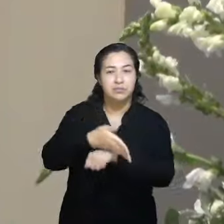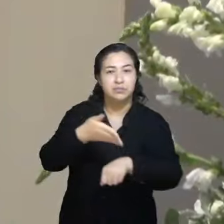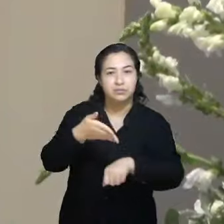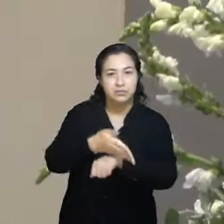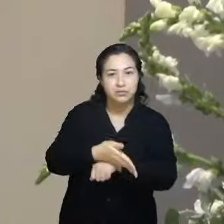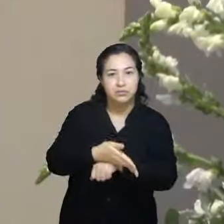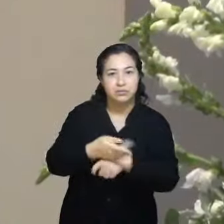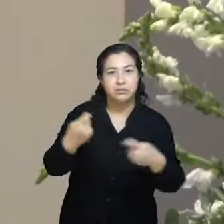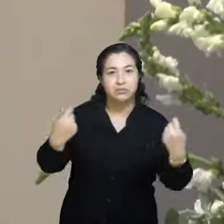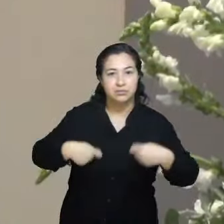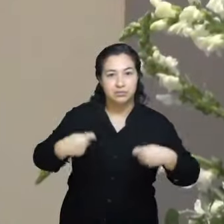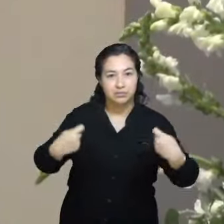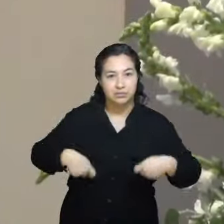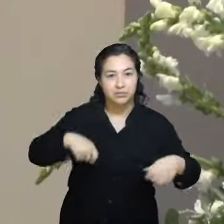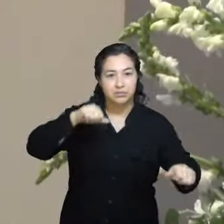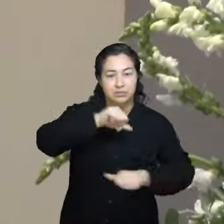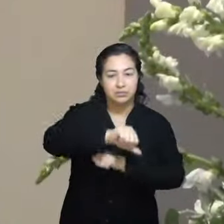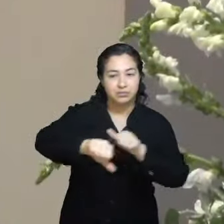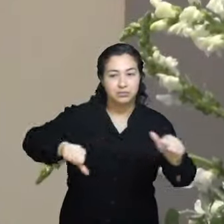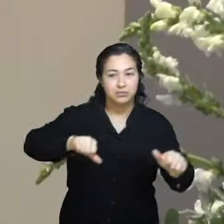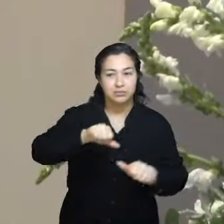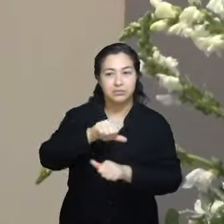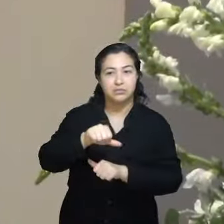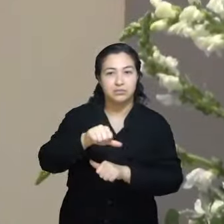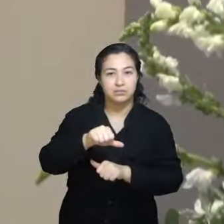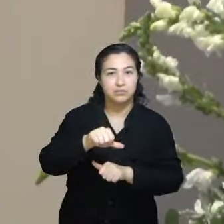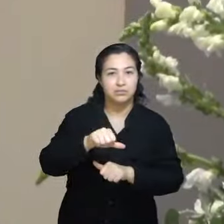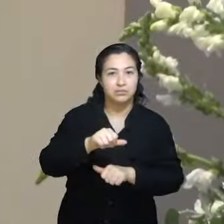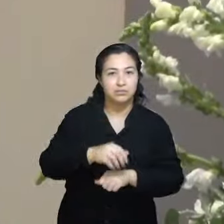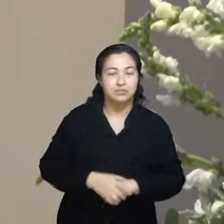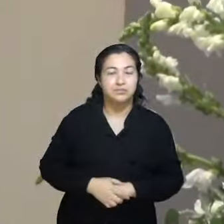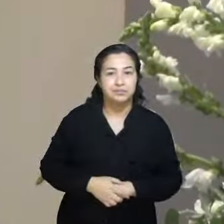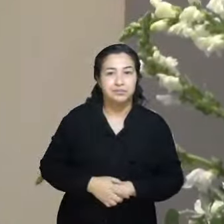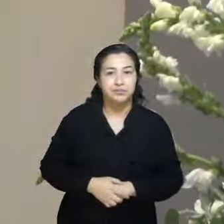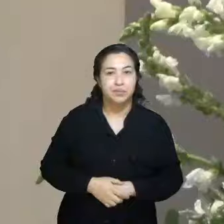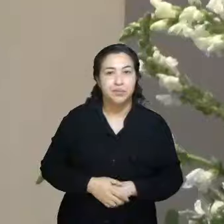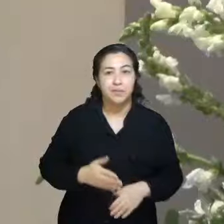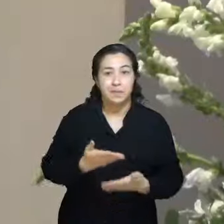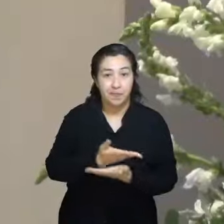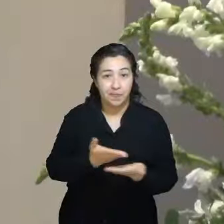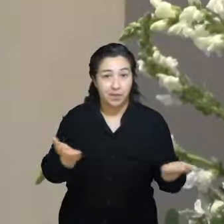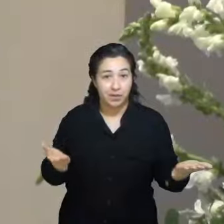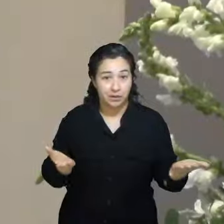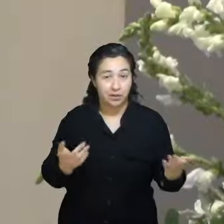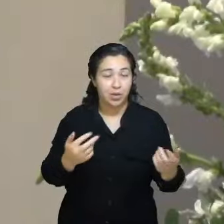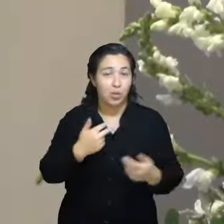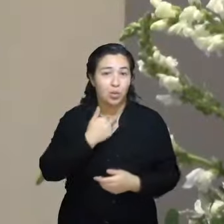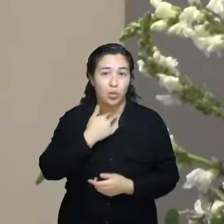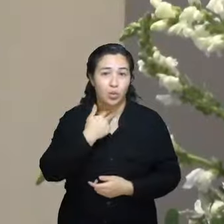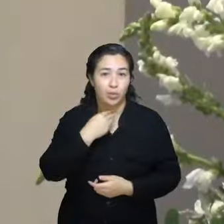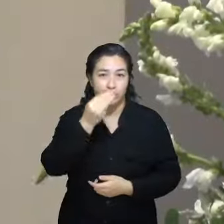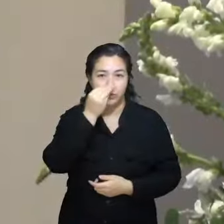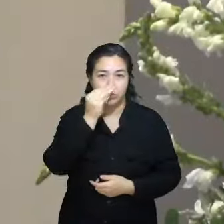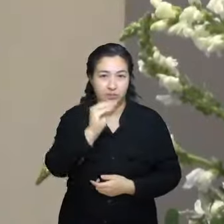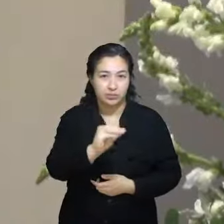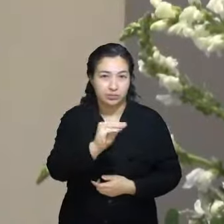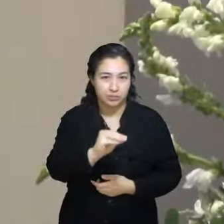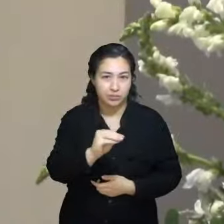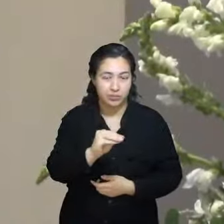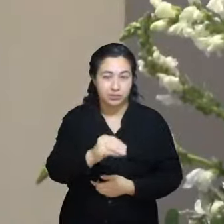necessária transformação porquanto a ninguém é dado ignorar Como fizeram os artífices da nossa República